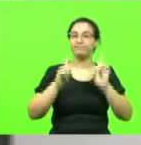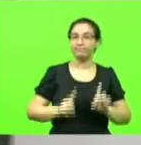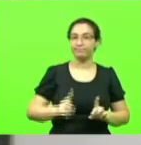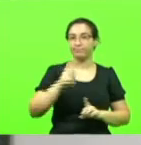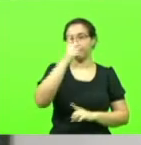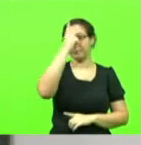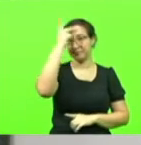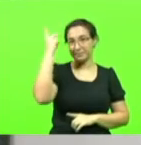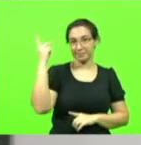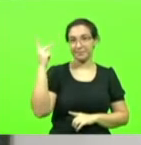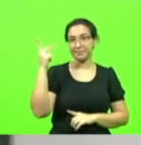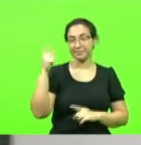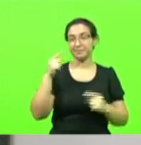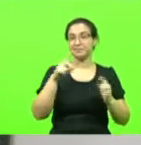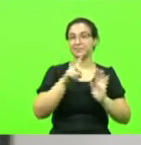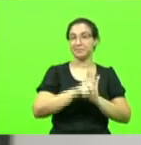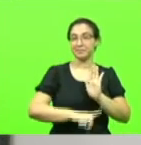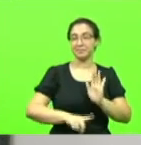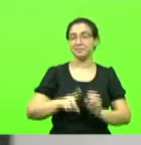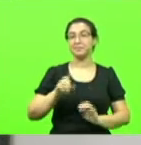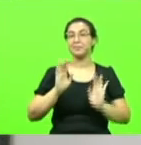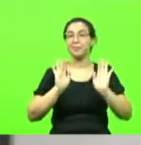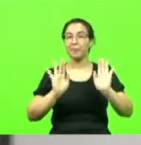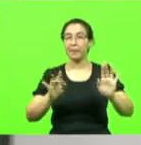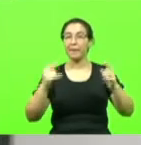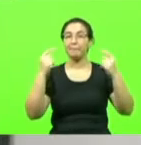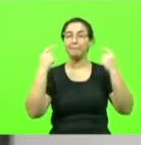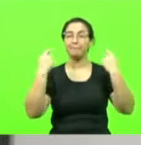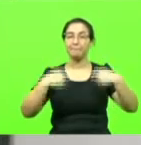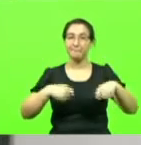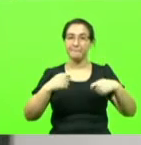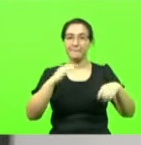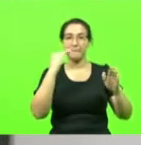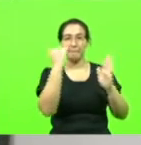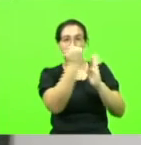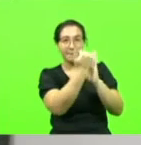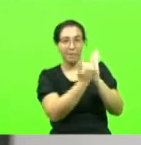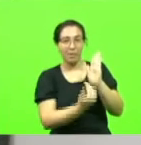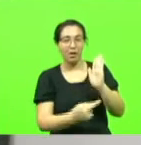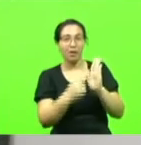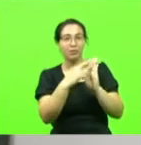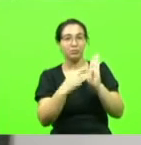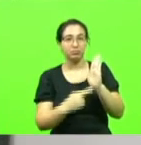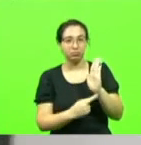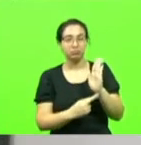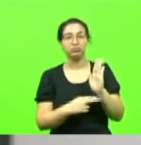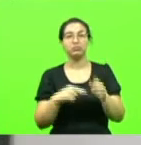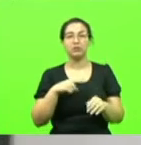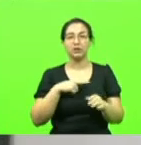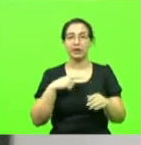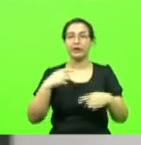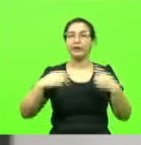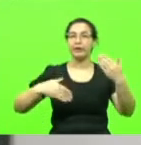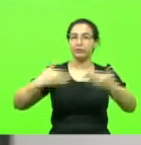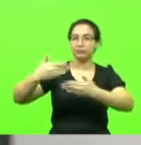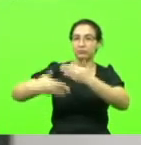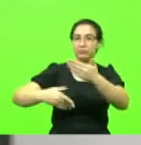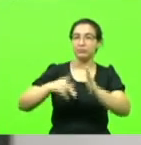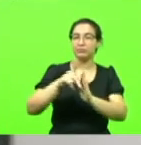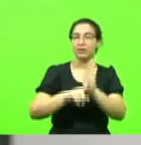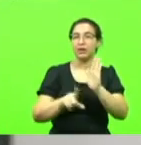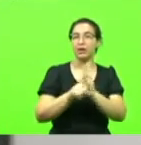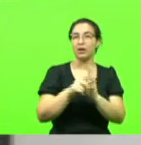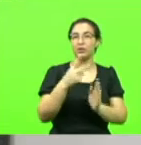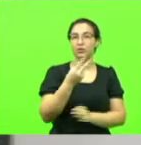deficiência entretanto temos que seguir as regras de mentais e nesse caso Verifiquei que tramita no Parlamento pele